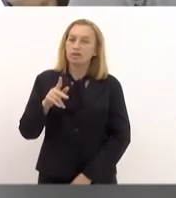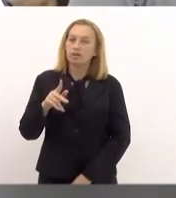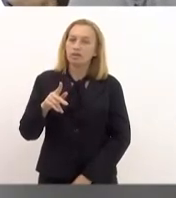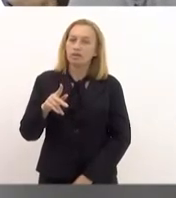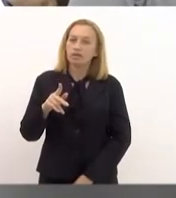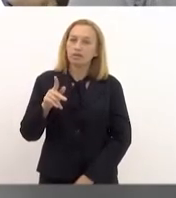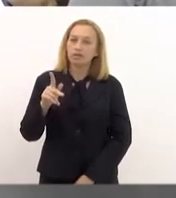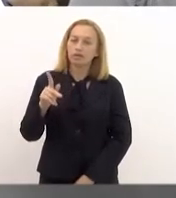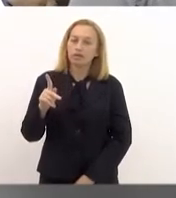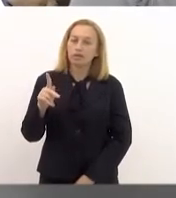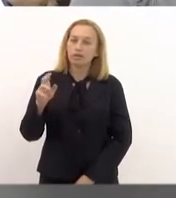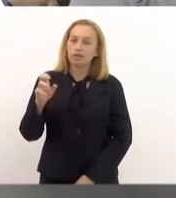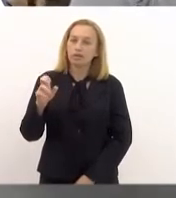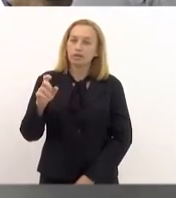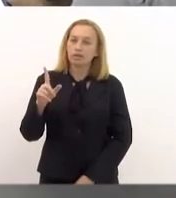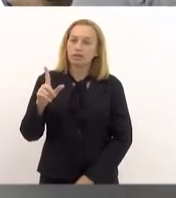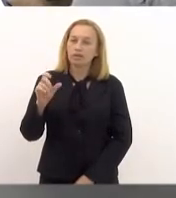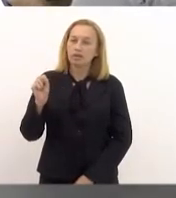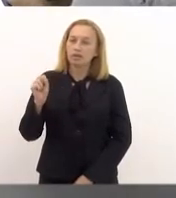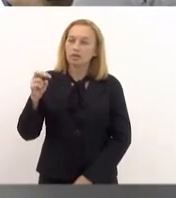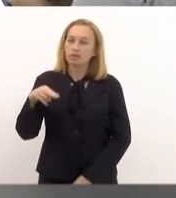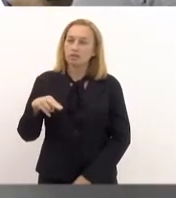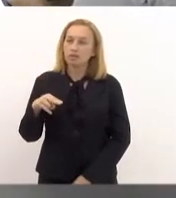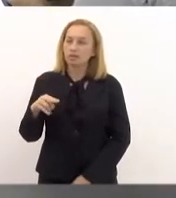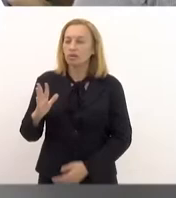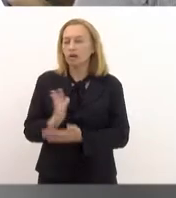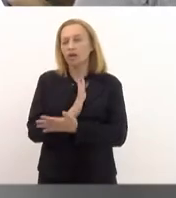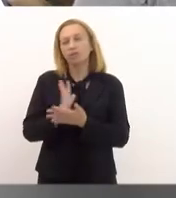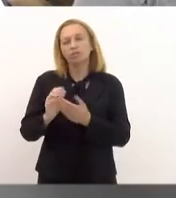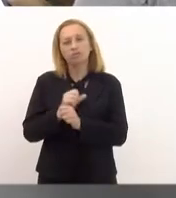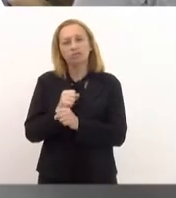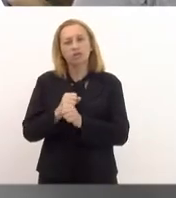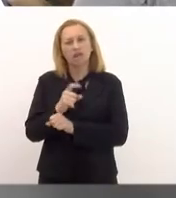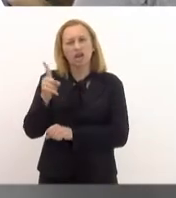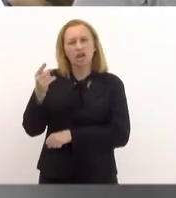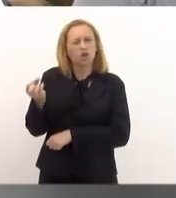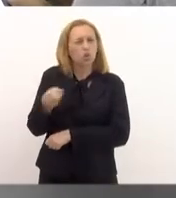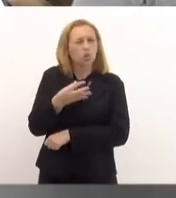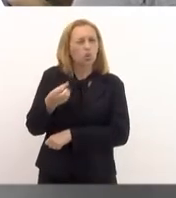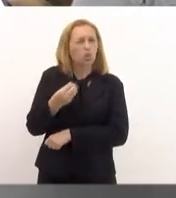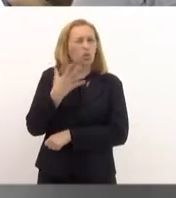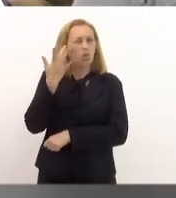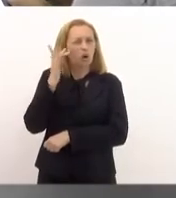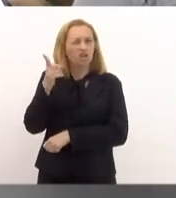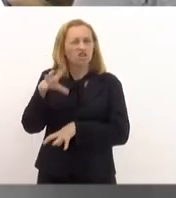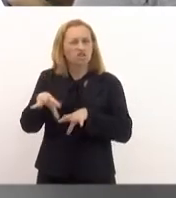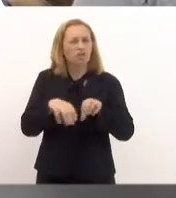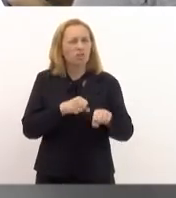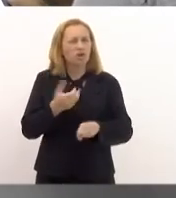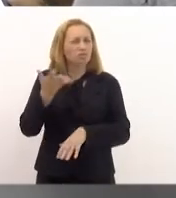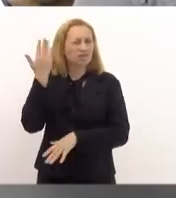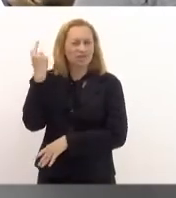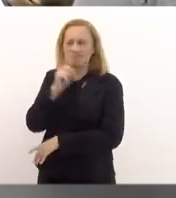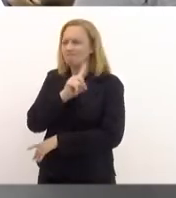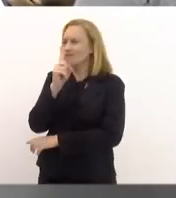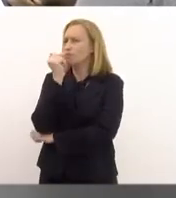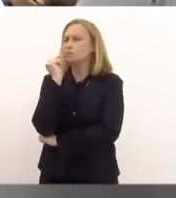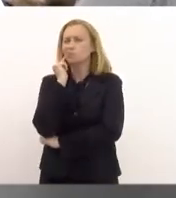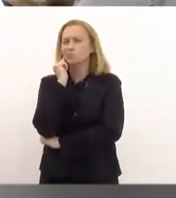alguns anos, né? Ele era bem menino, talvez não fosse ainda nem formado. Ô,